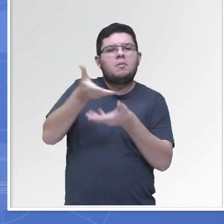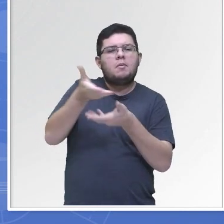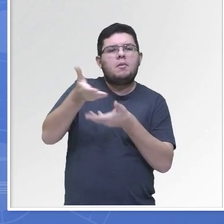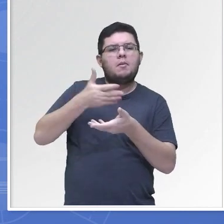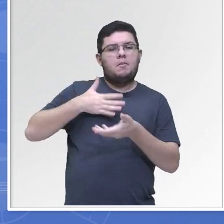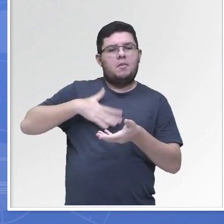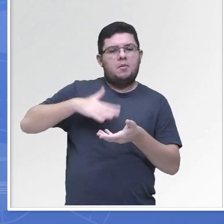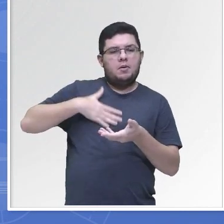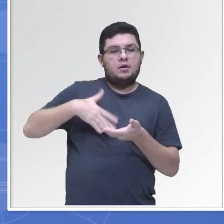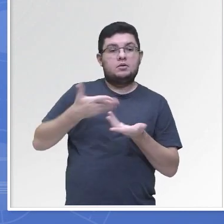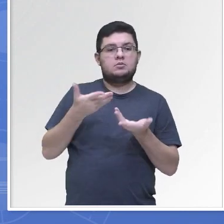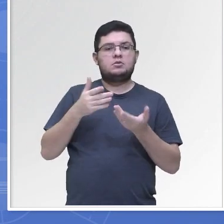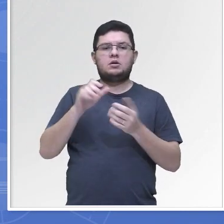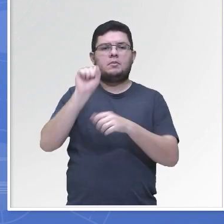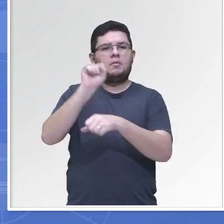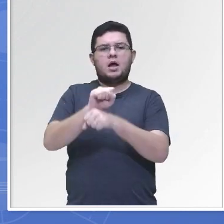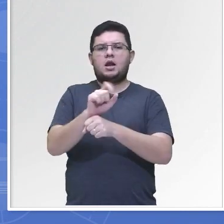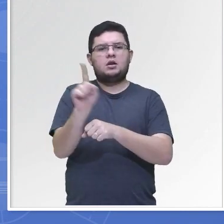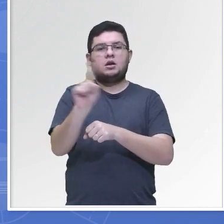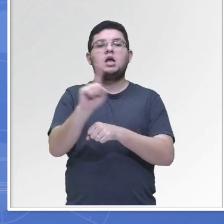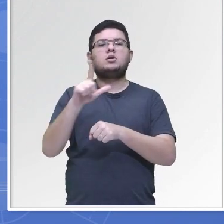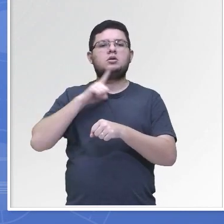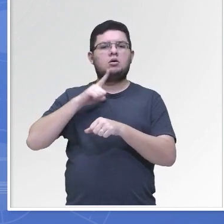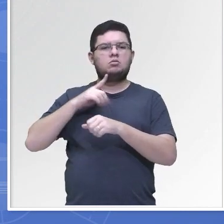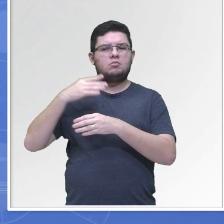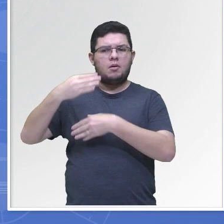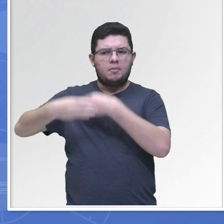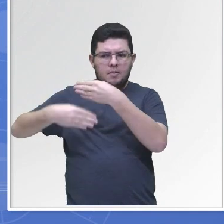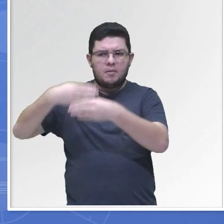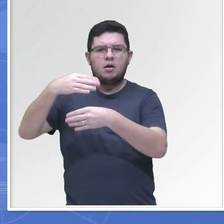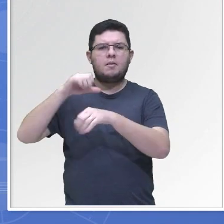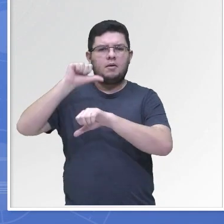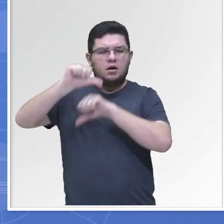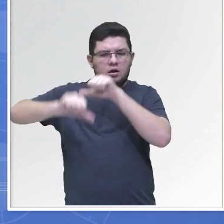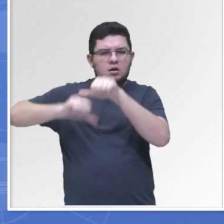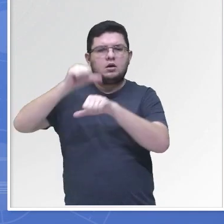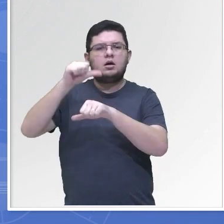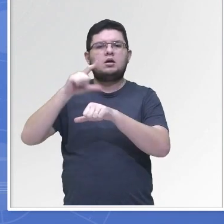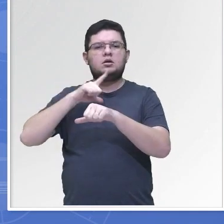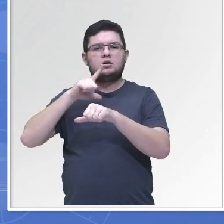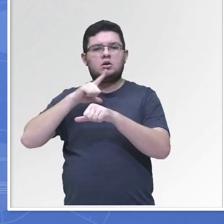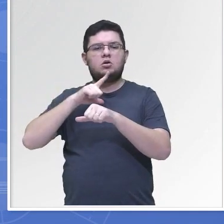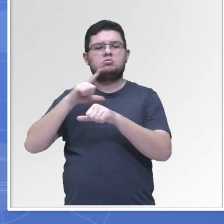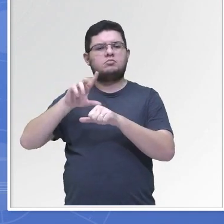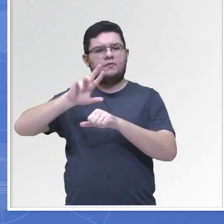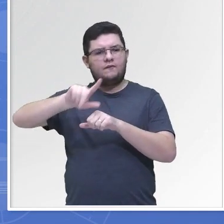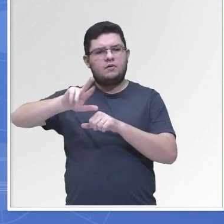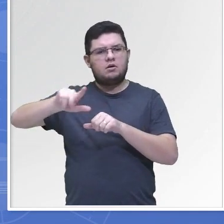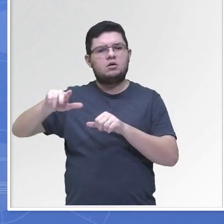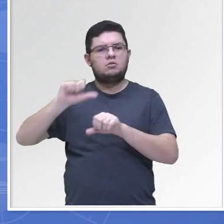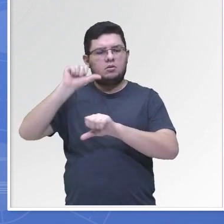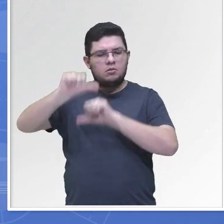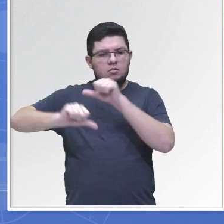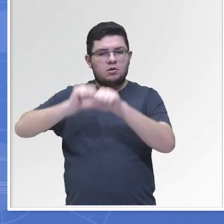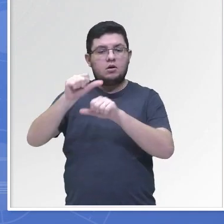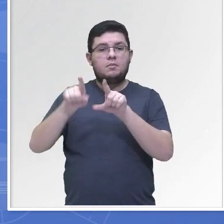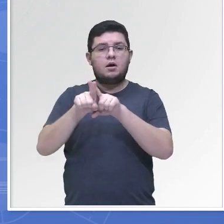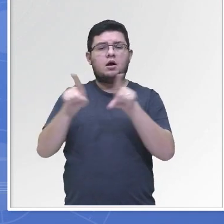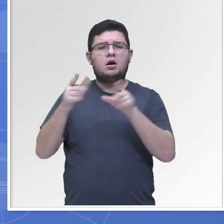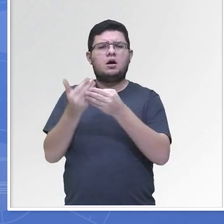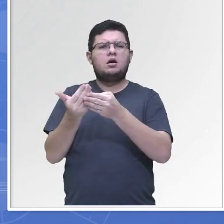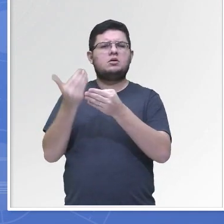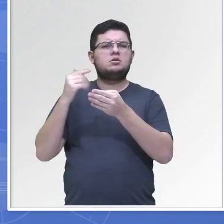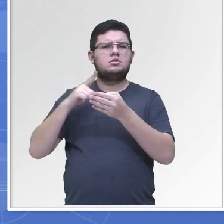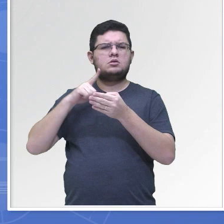tem um grande processo: coronelismo, política de governadores, aí eu tenho o presidente, mas antes disso já tem um